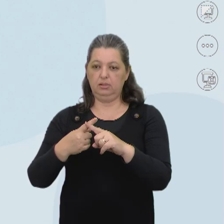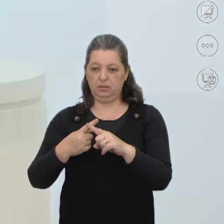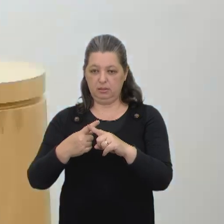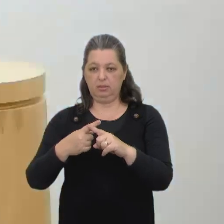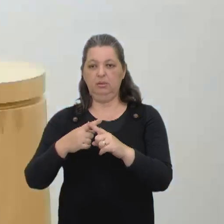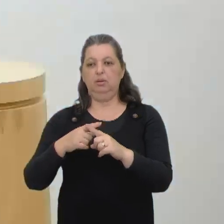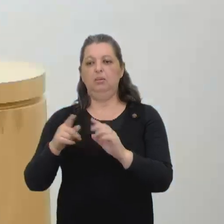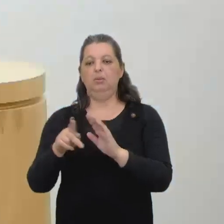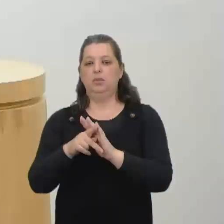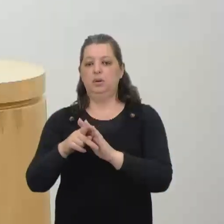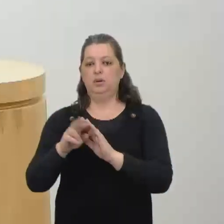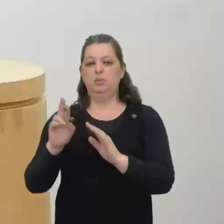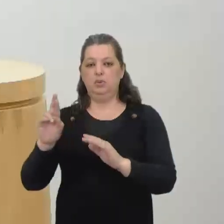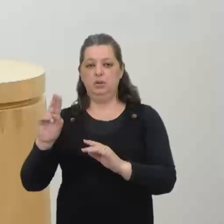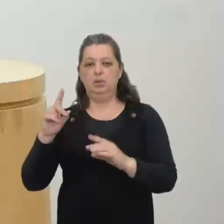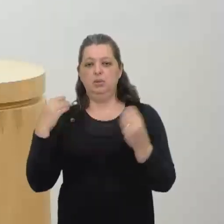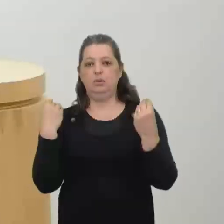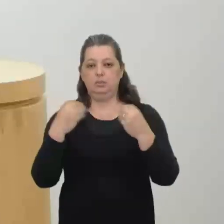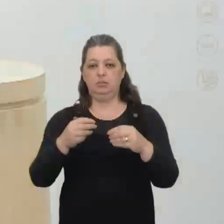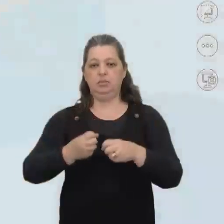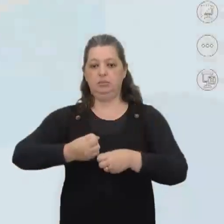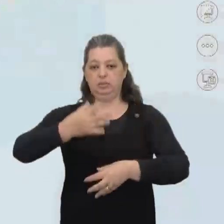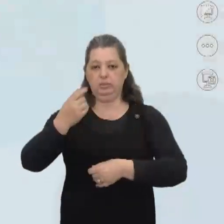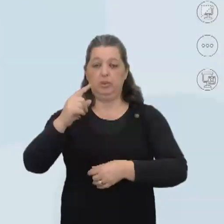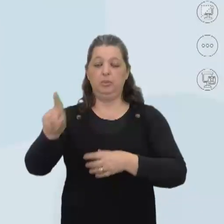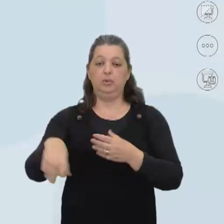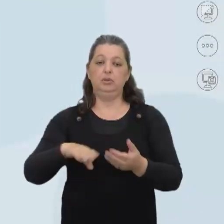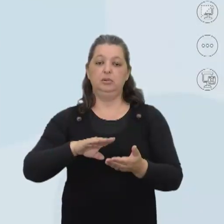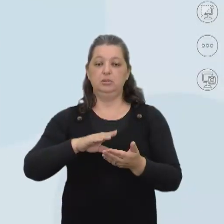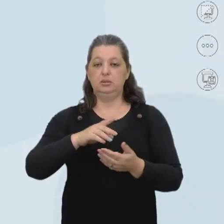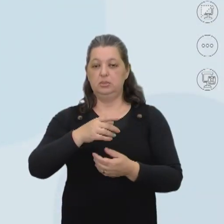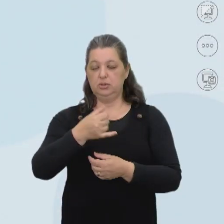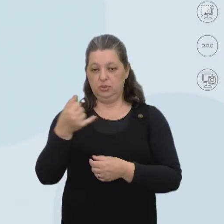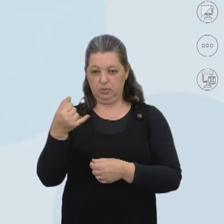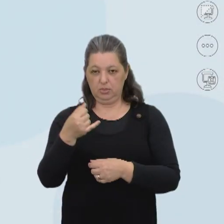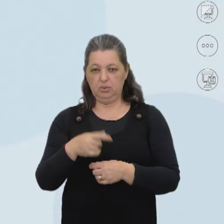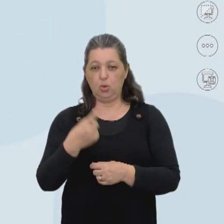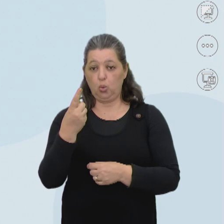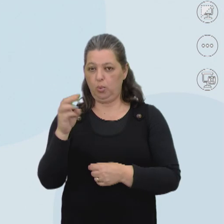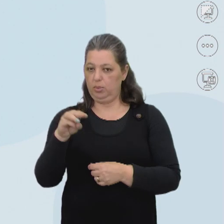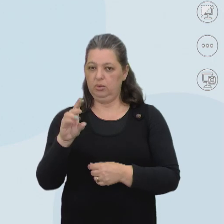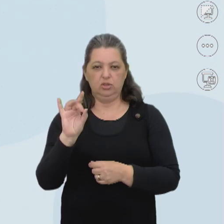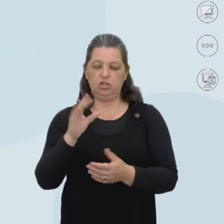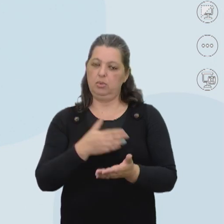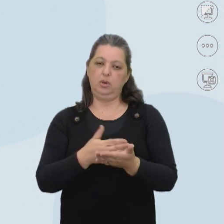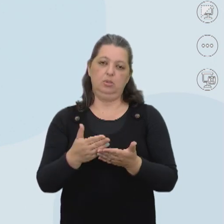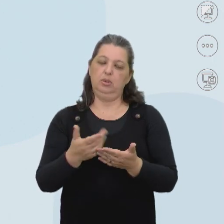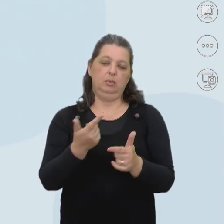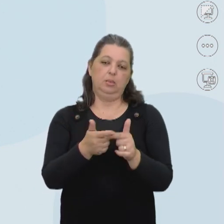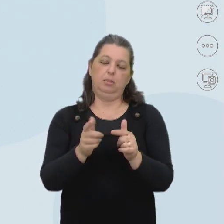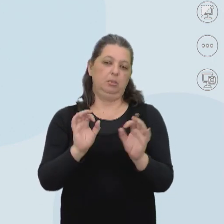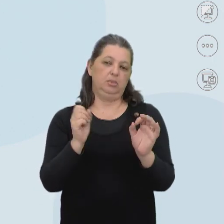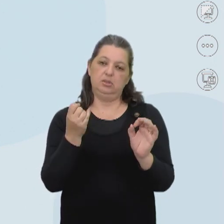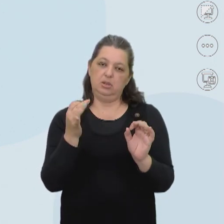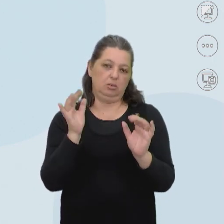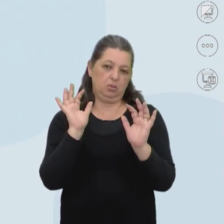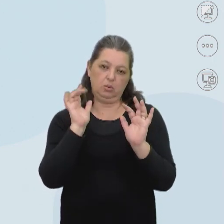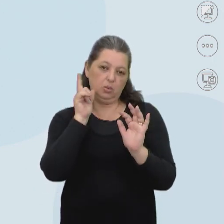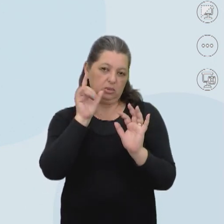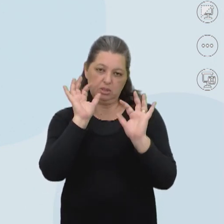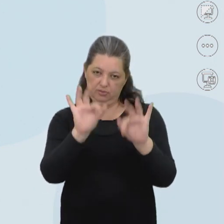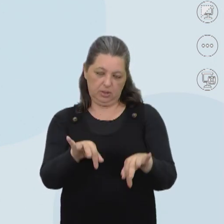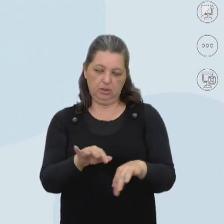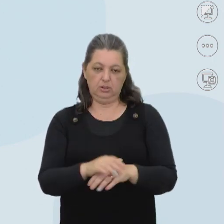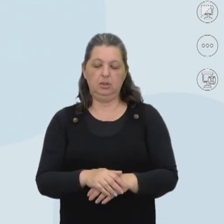área, coloca pra mim lá no chat quanto deu e depois subtrai. Vou dar um minutinho aí só pra você começar, não tem problema se você não conseguir terminar, mas